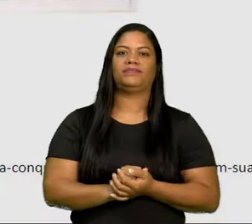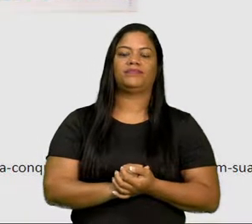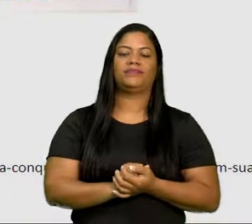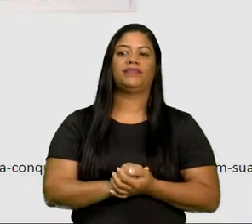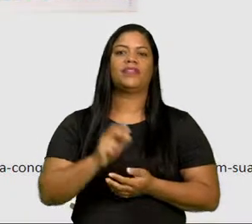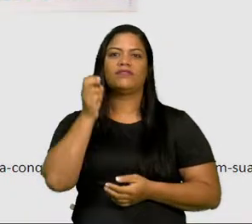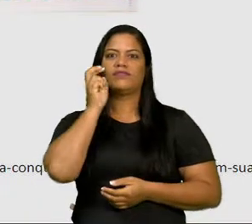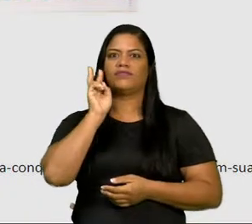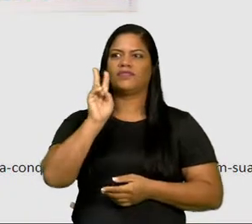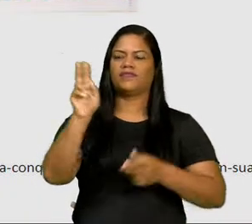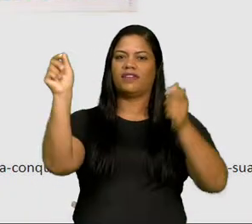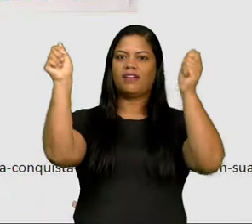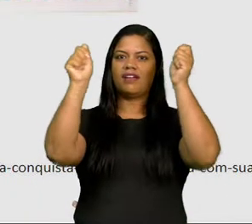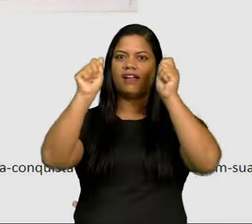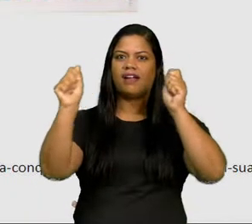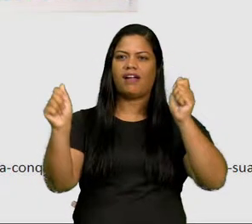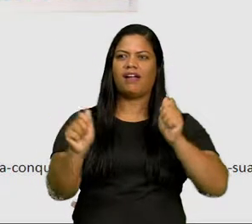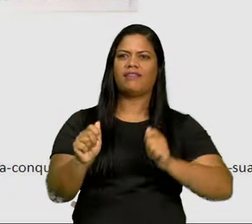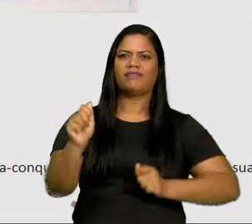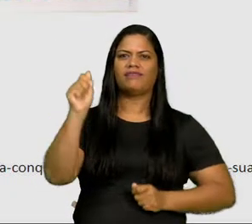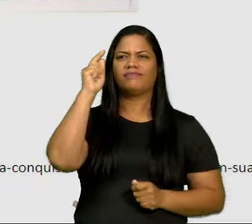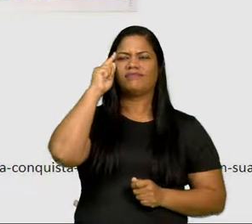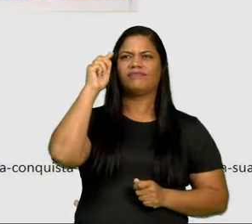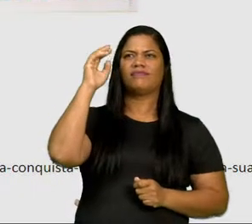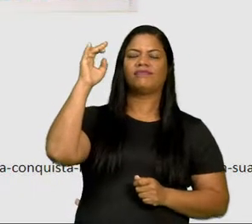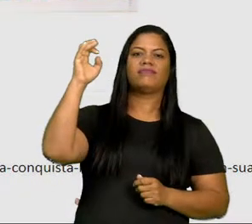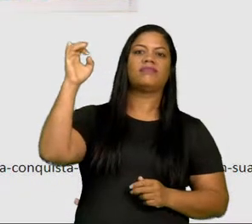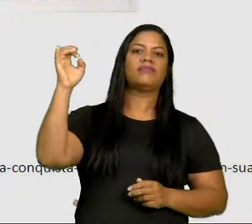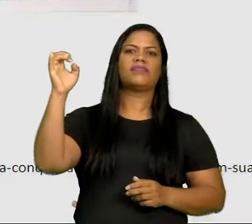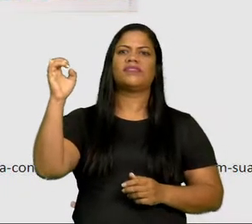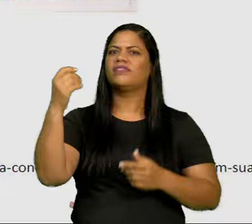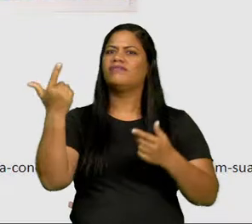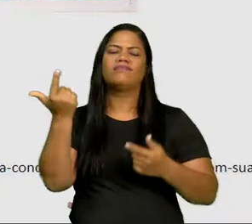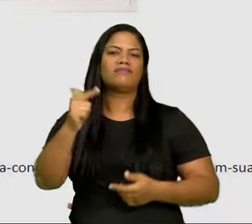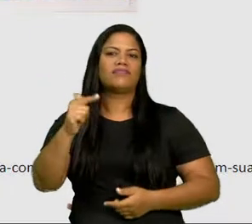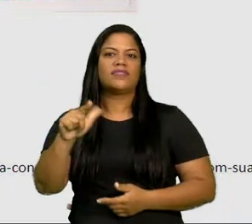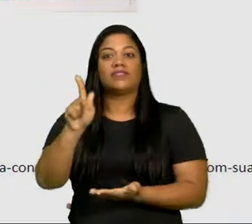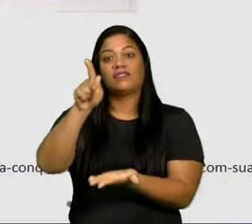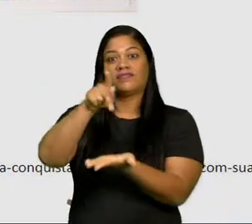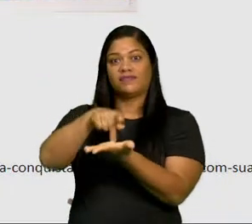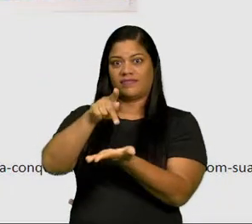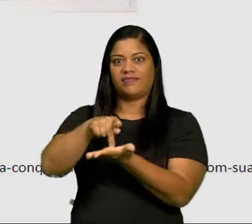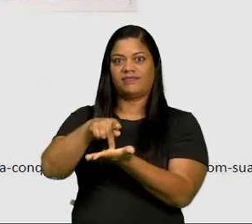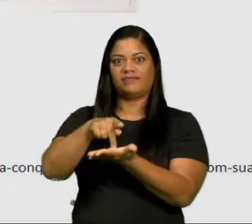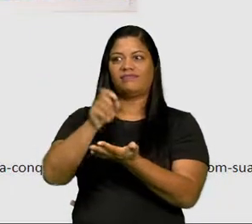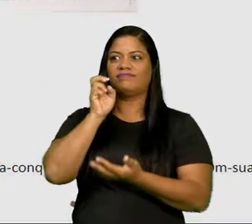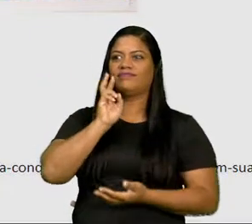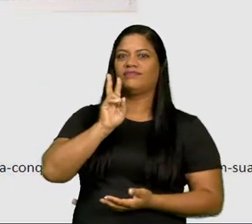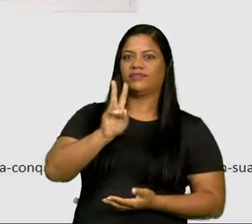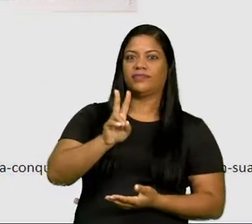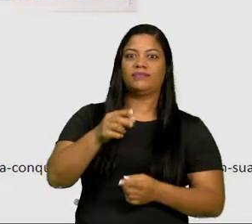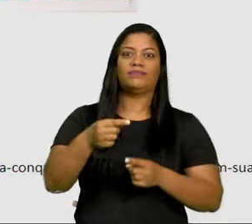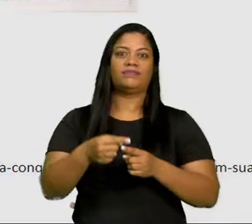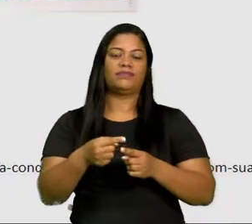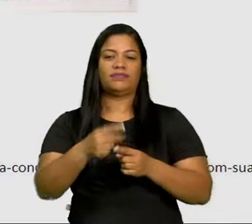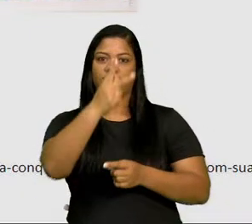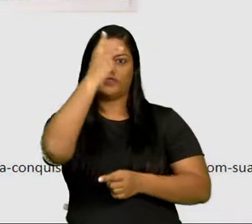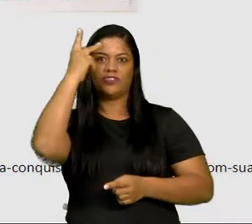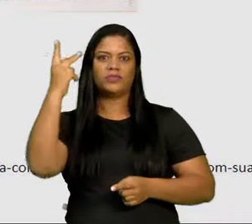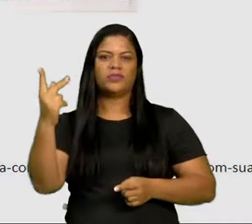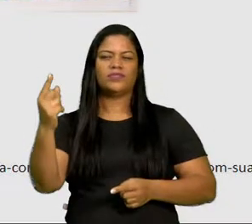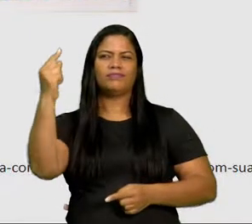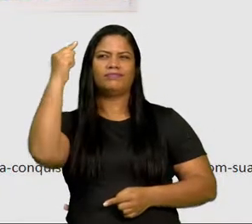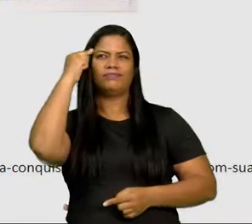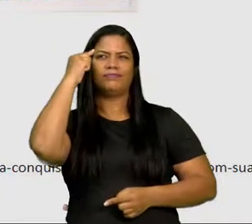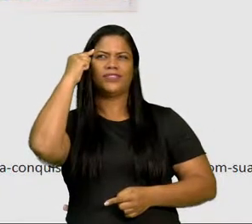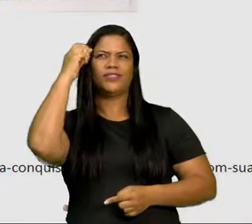vê uma arte abstrata, as coisas que elas não existem especificamente. Foram uma arte que as pessoas criaram,